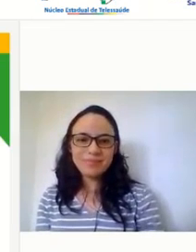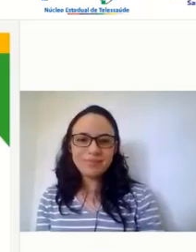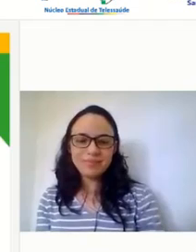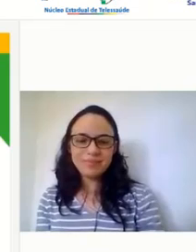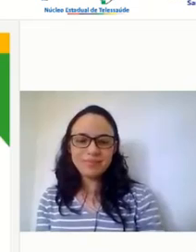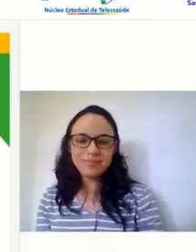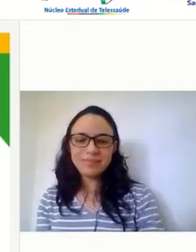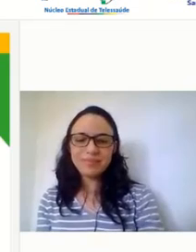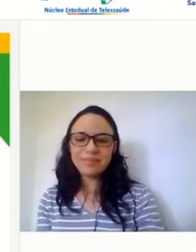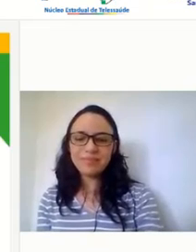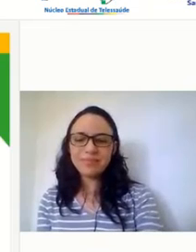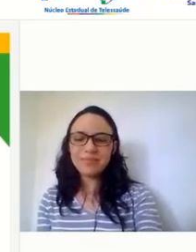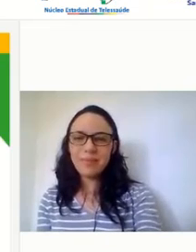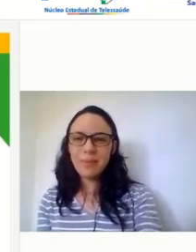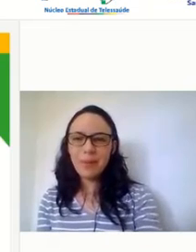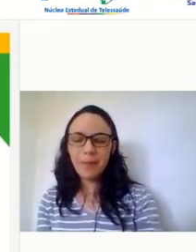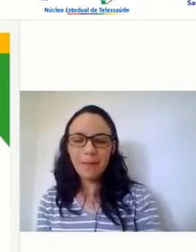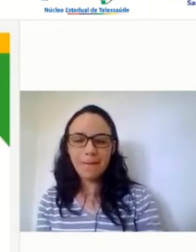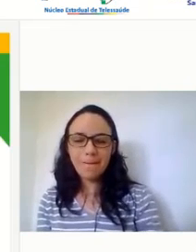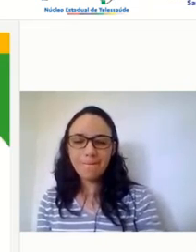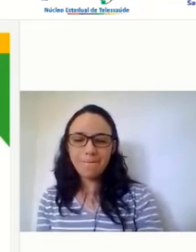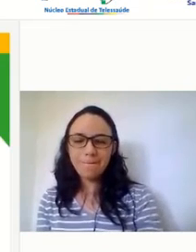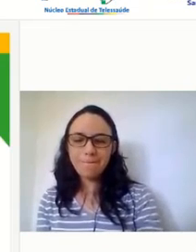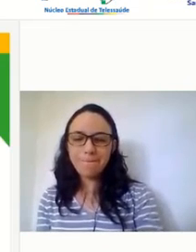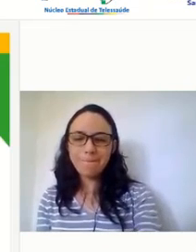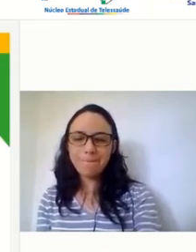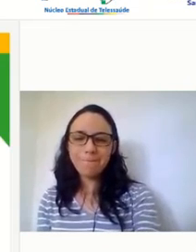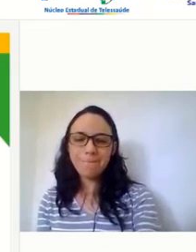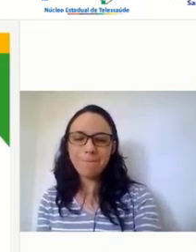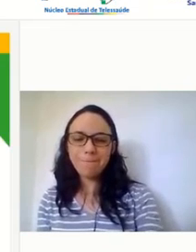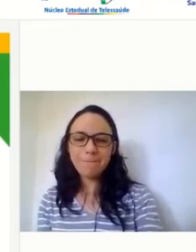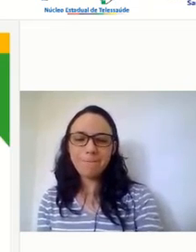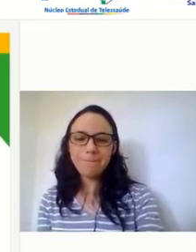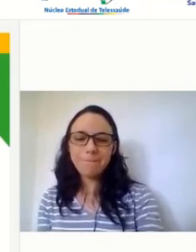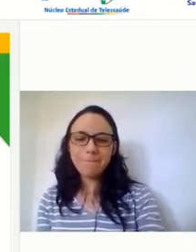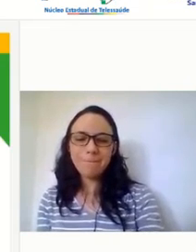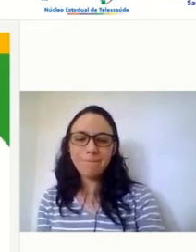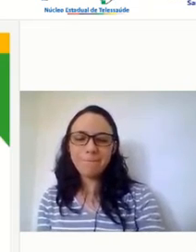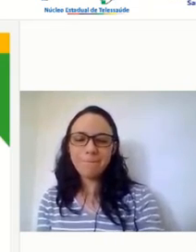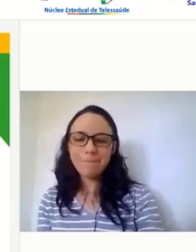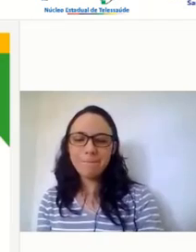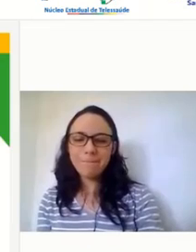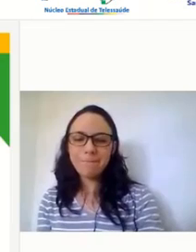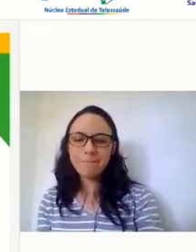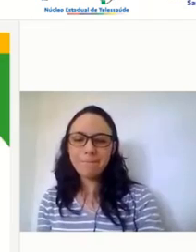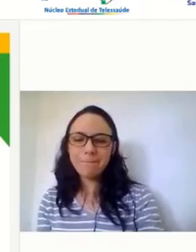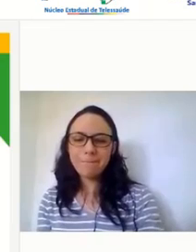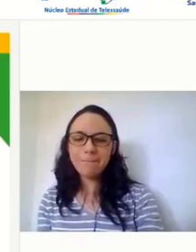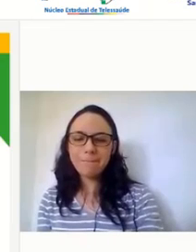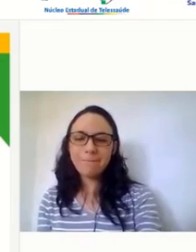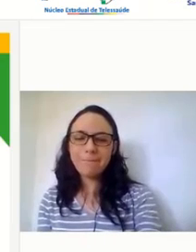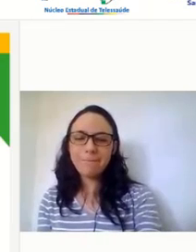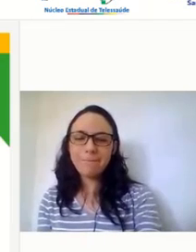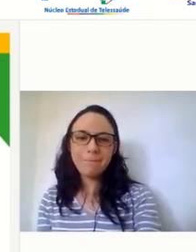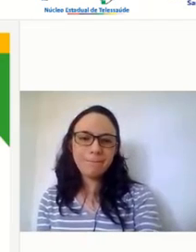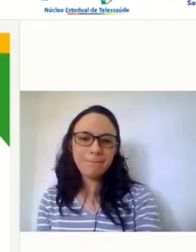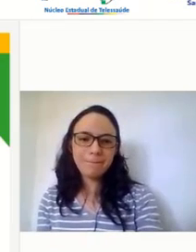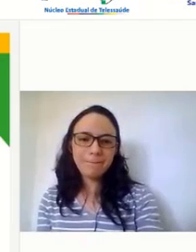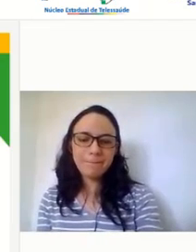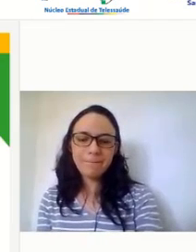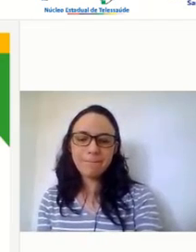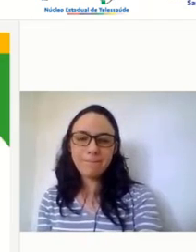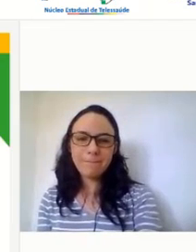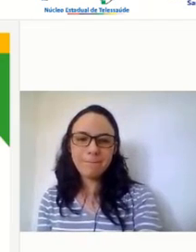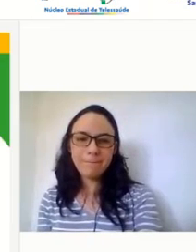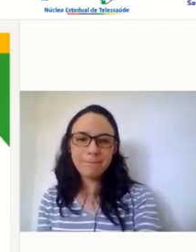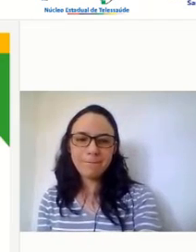quiser falar vai avisar aqui para a gente ter medir a sala tá bom se quiser abrir a câmera também a gente tá com